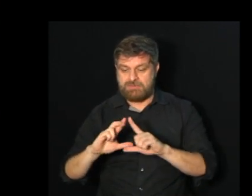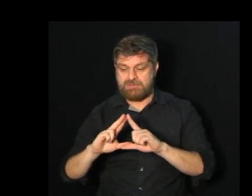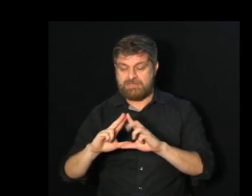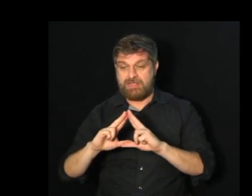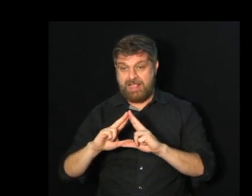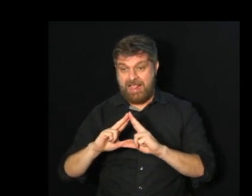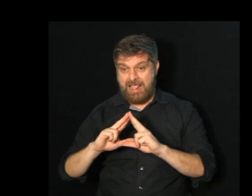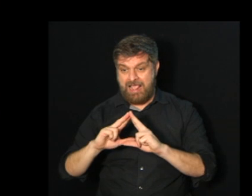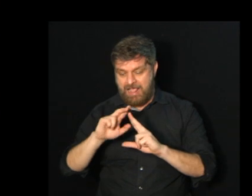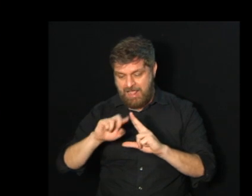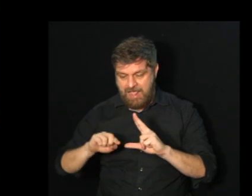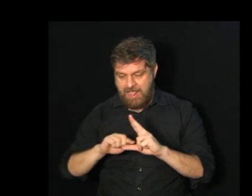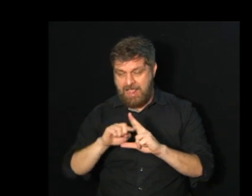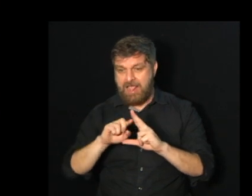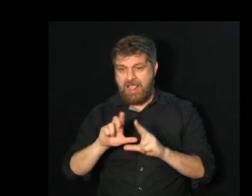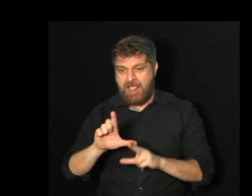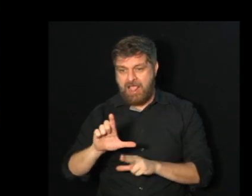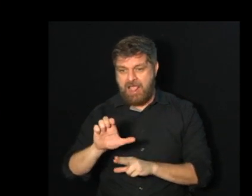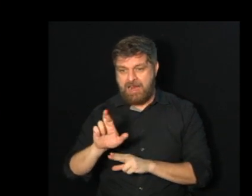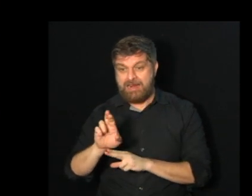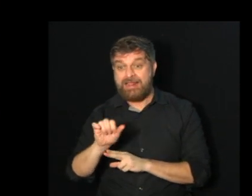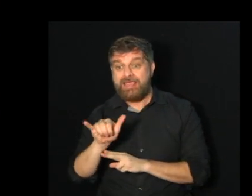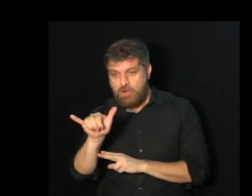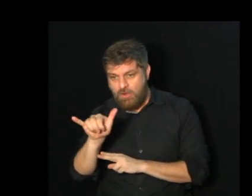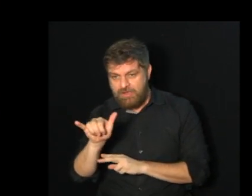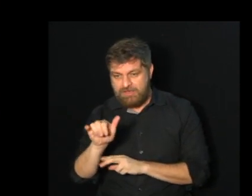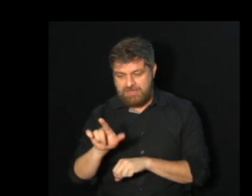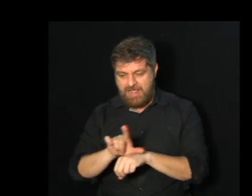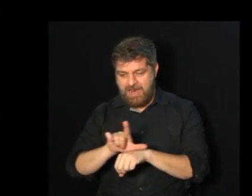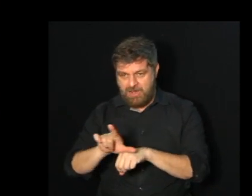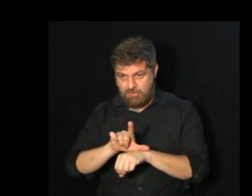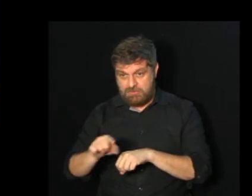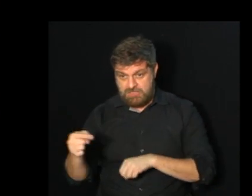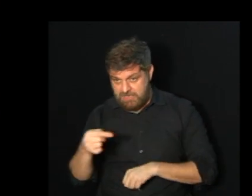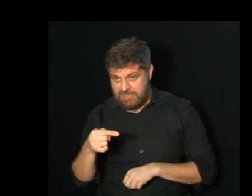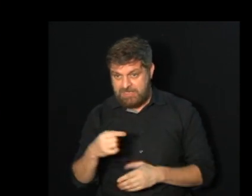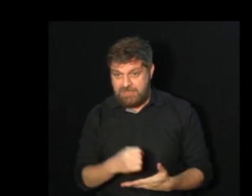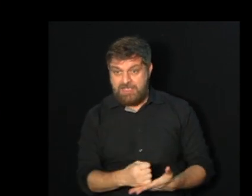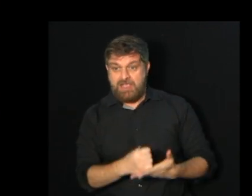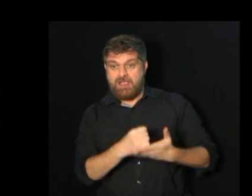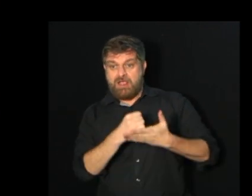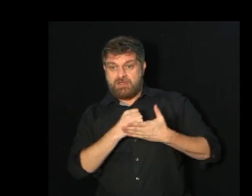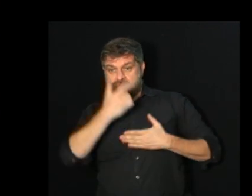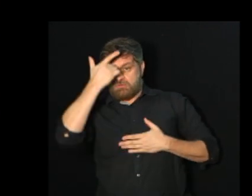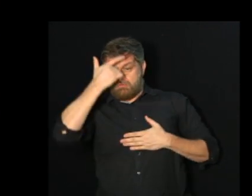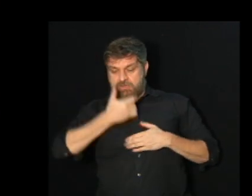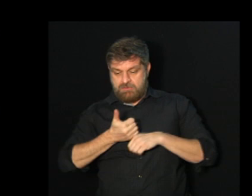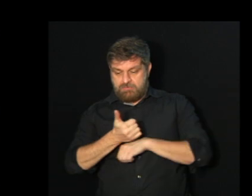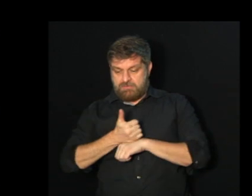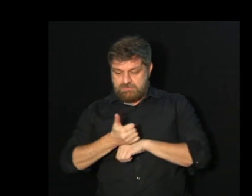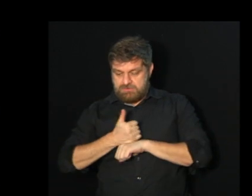Hospital São Francisco, que colaborou muito na minha formação profissional.